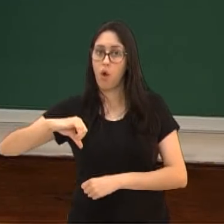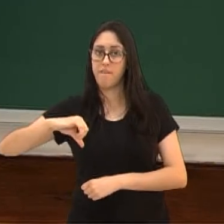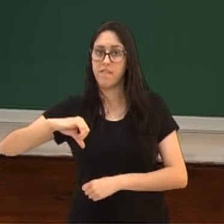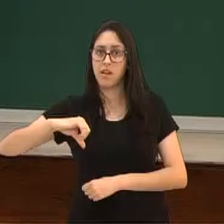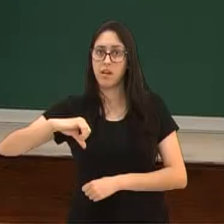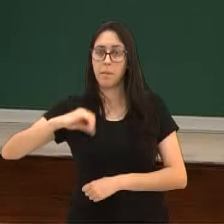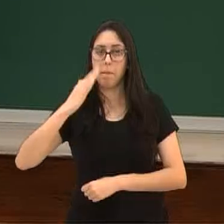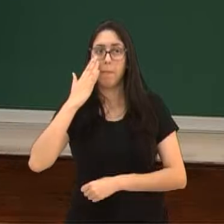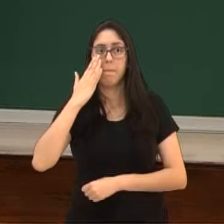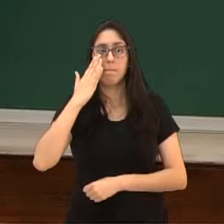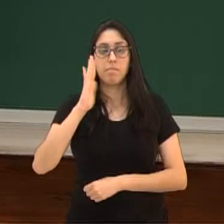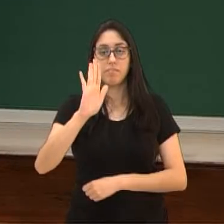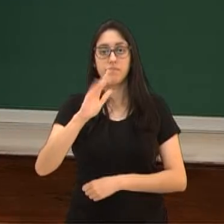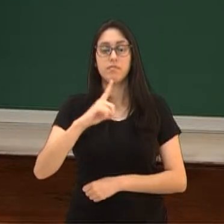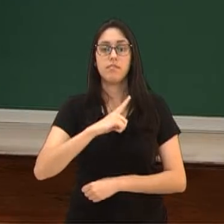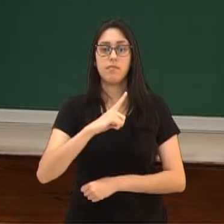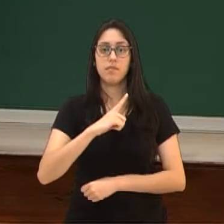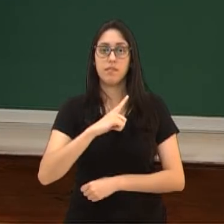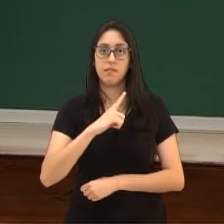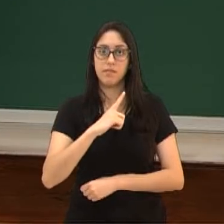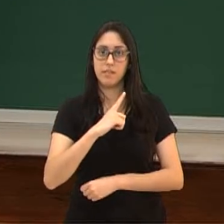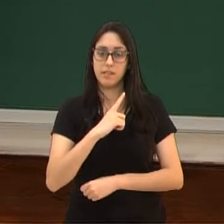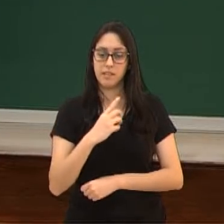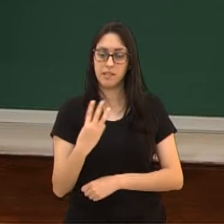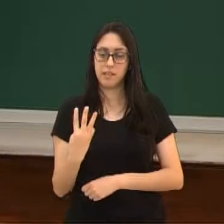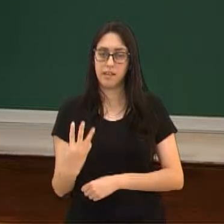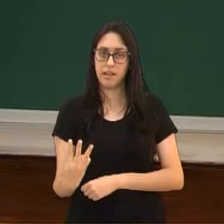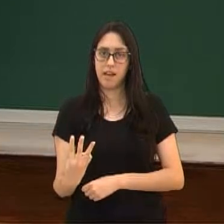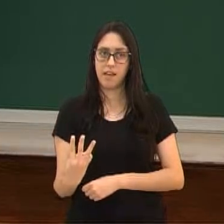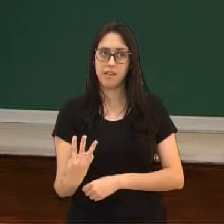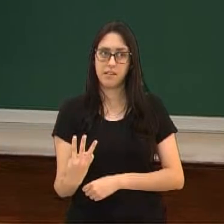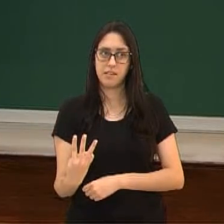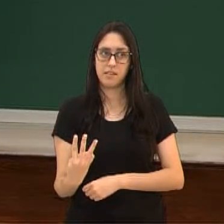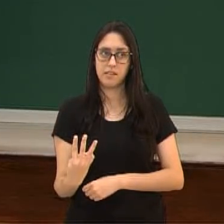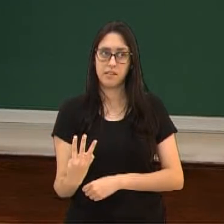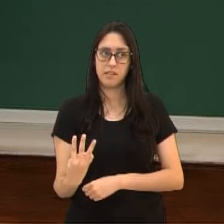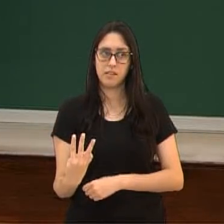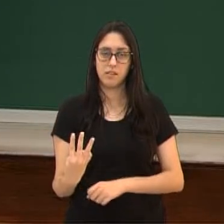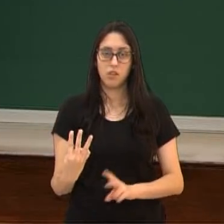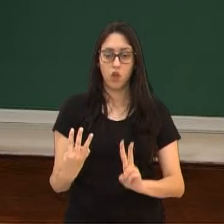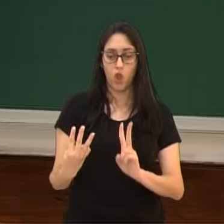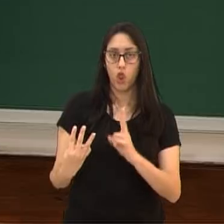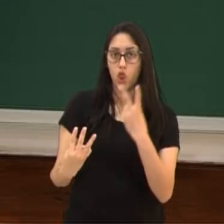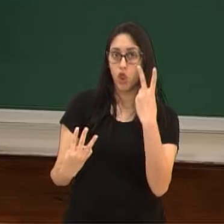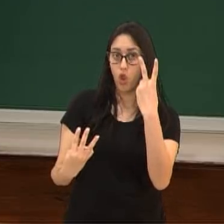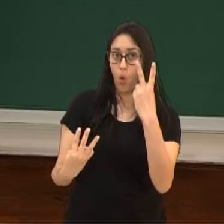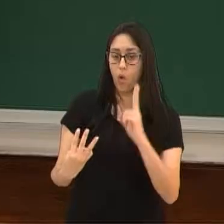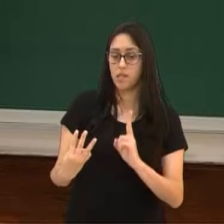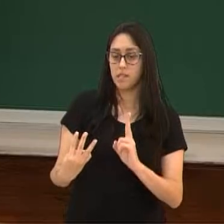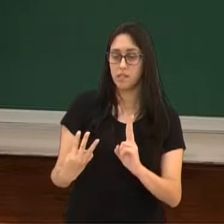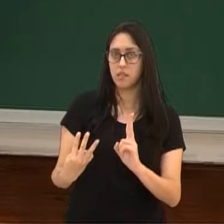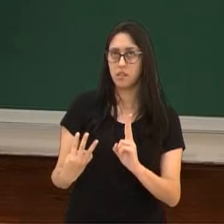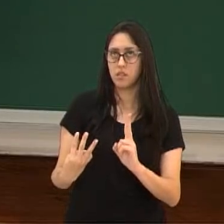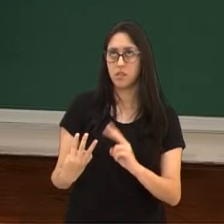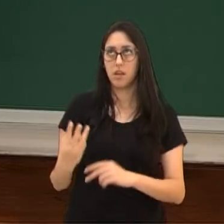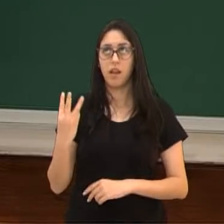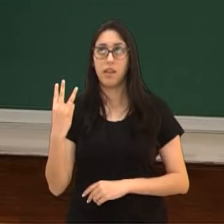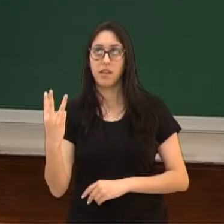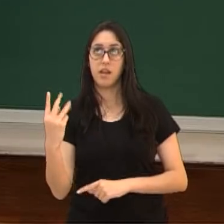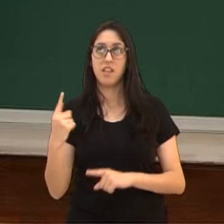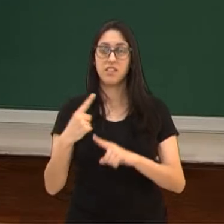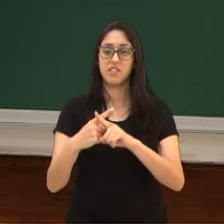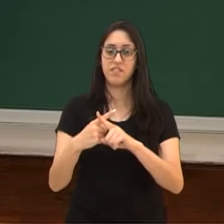eu tenho 3 cubinhos no comprimento e eu tenho apenas 2 na largura. Então, 3 vezes